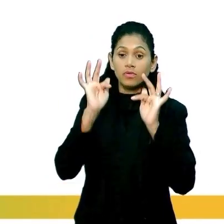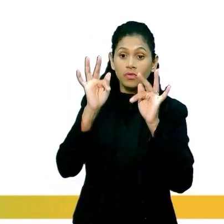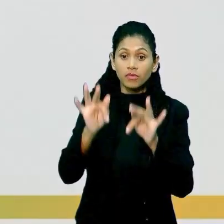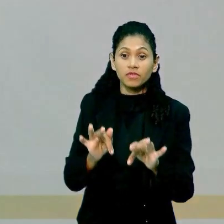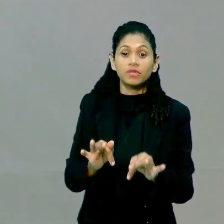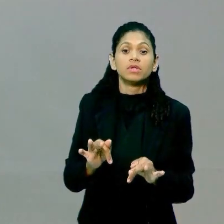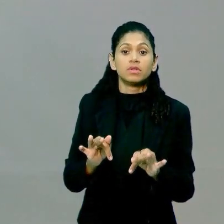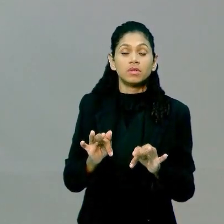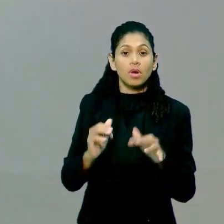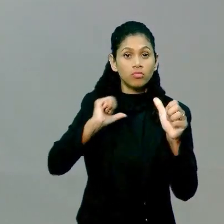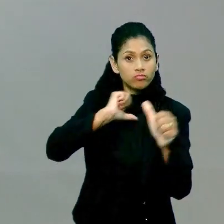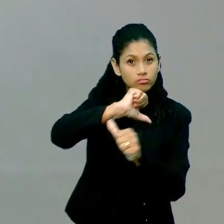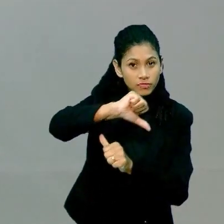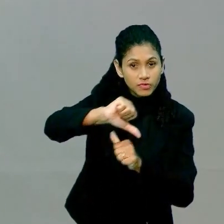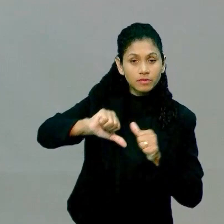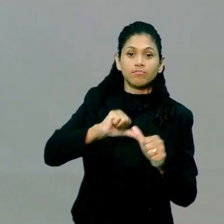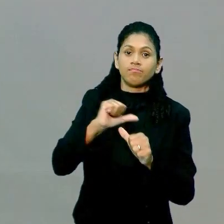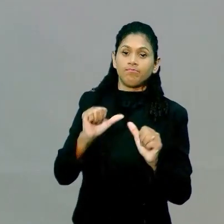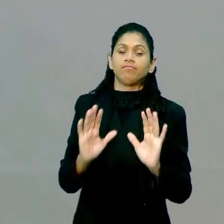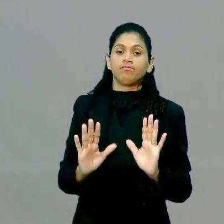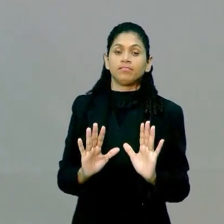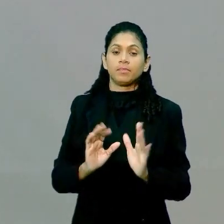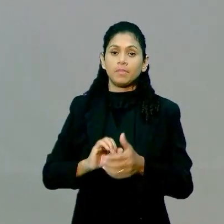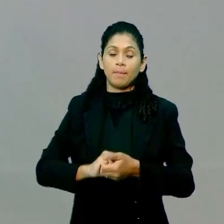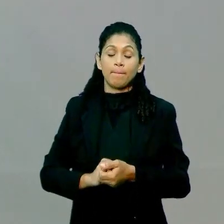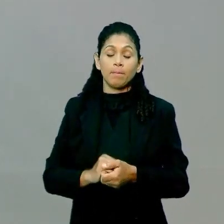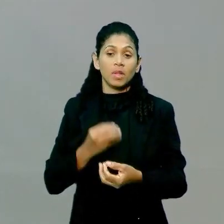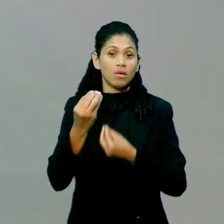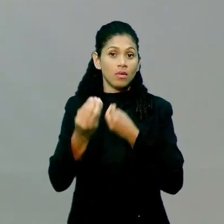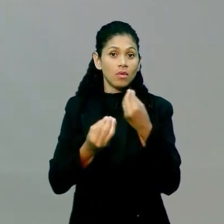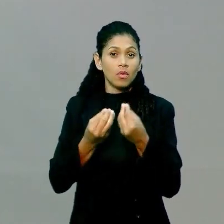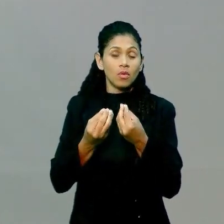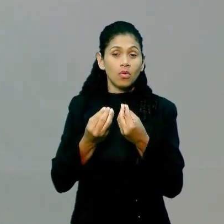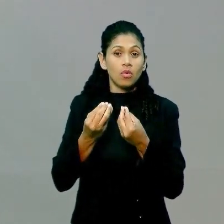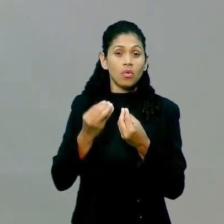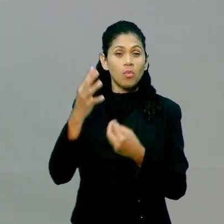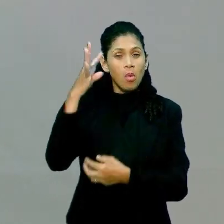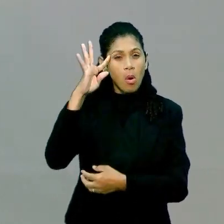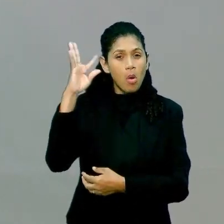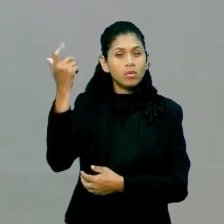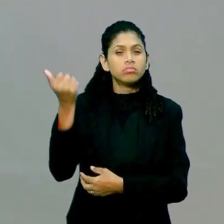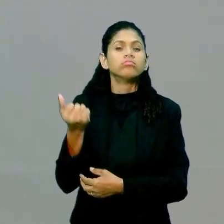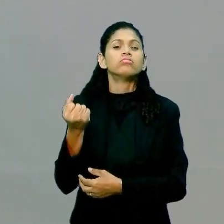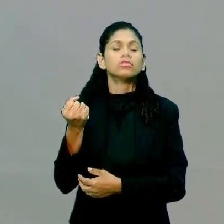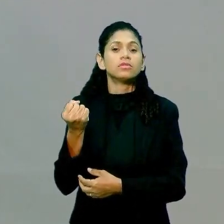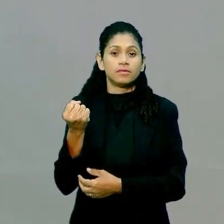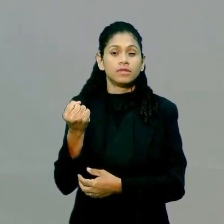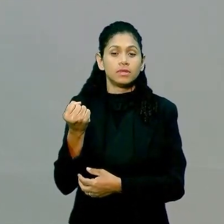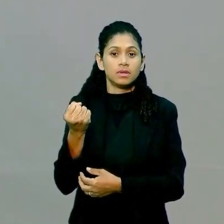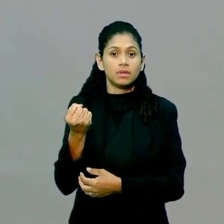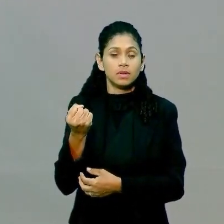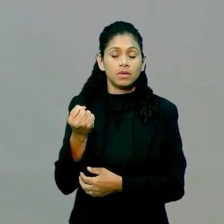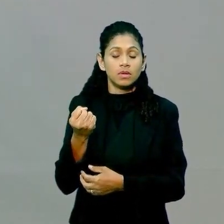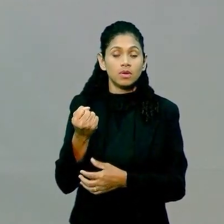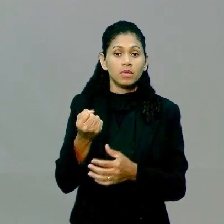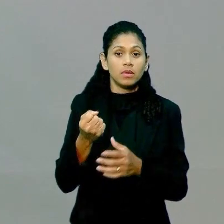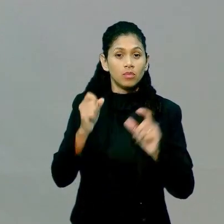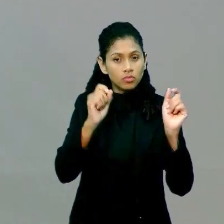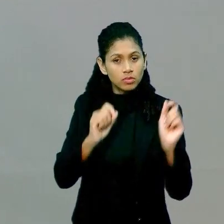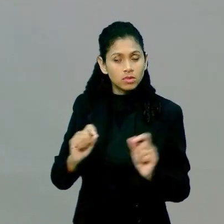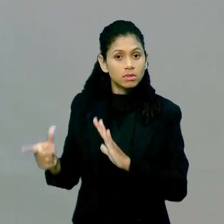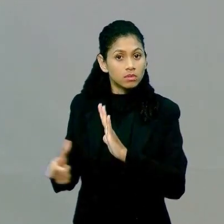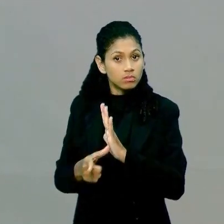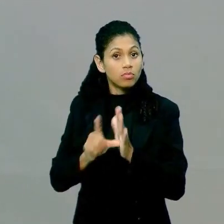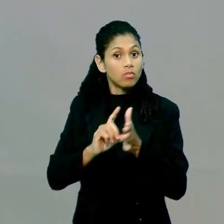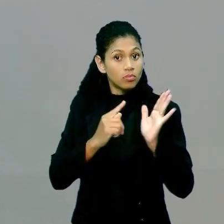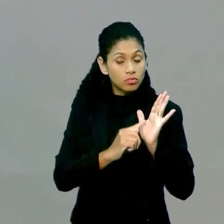precisar. Então, como que eu resolvo uma questão de estequiometria? O slide anterior ele foi muito claro. Preciso observar se a minha